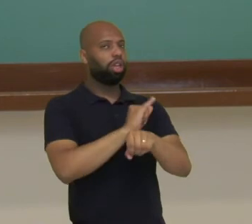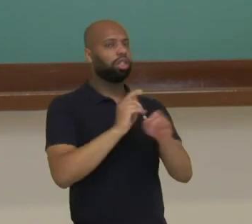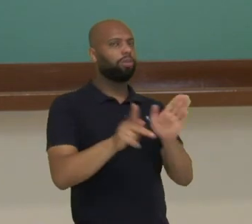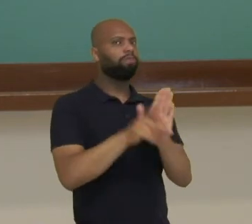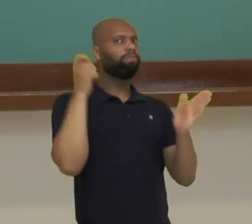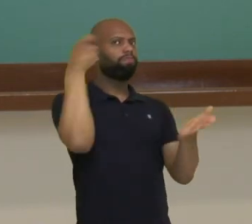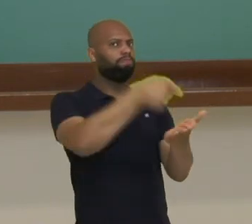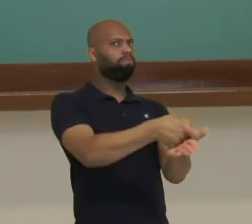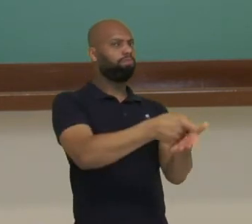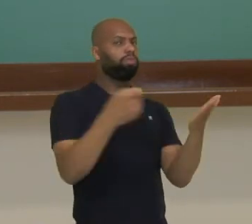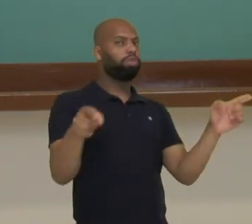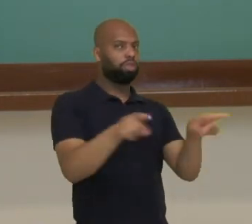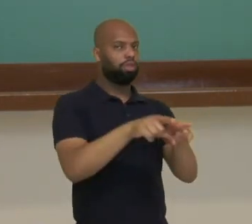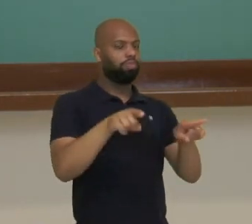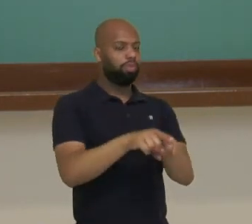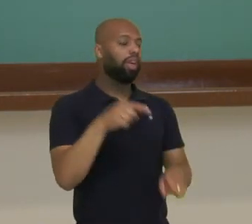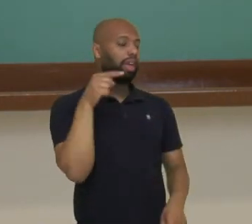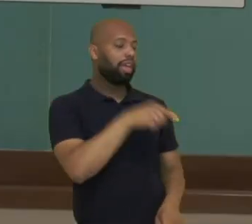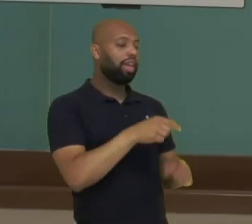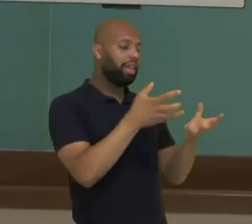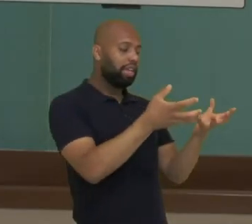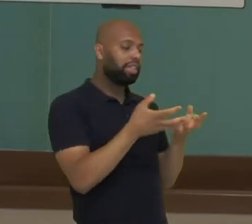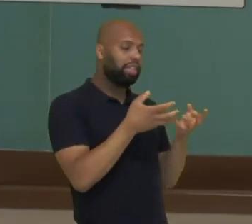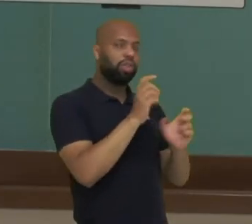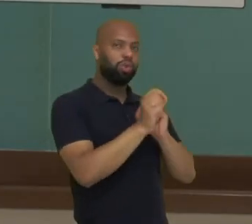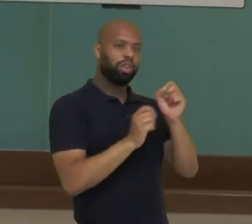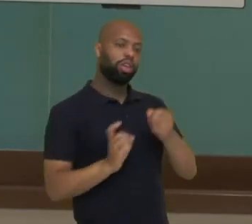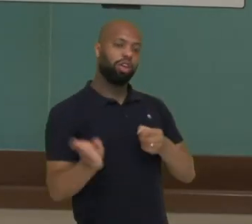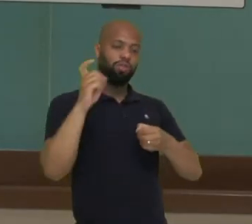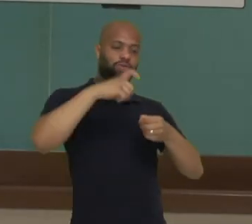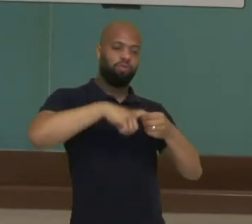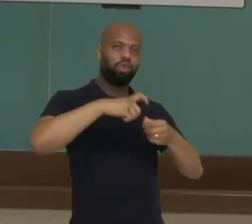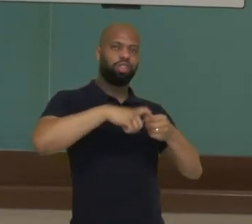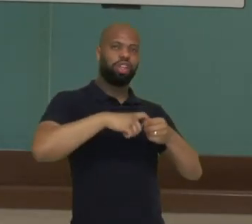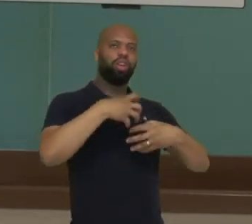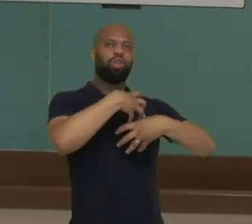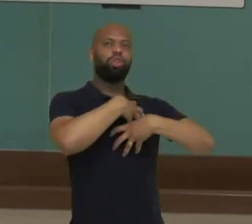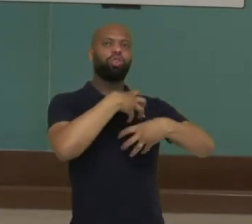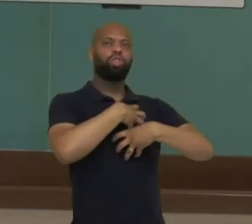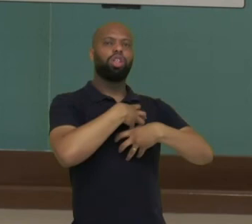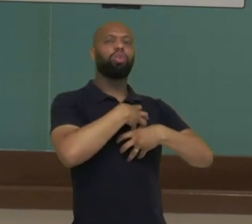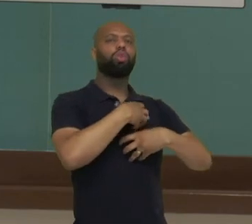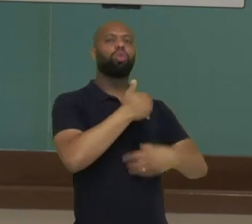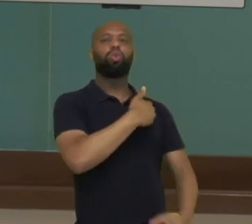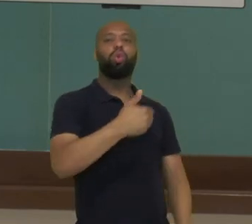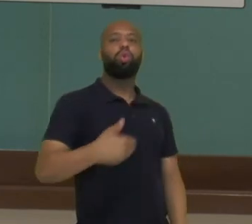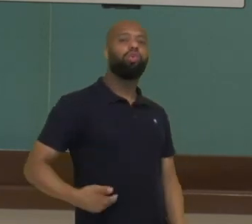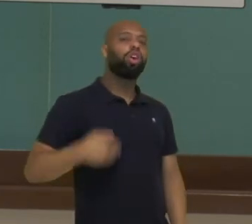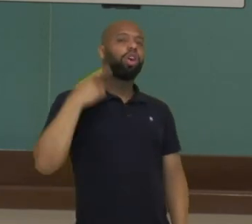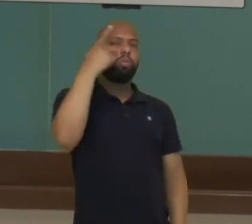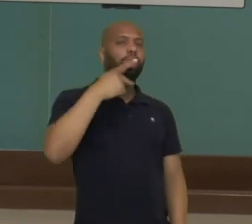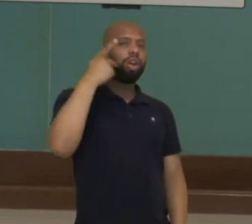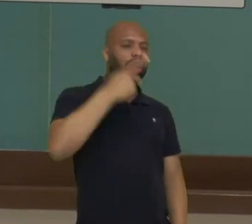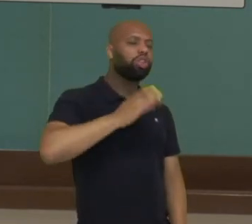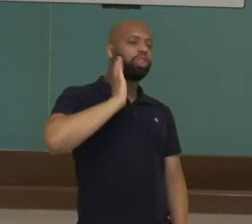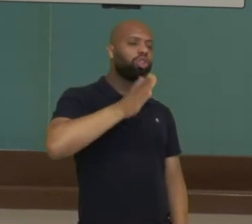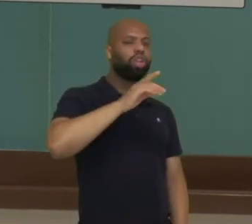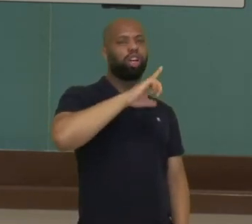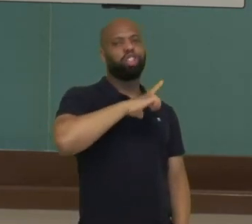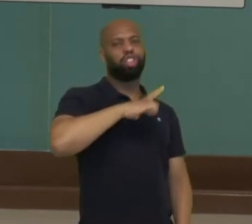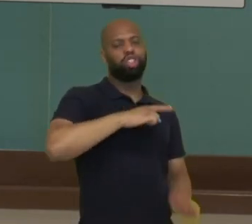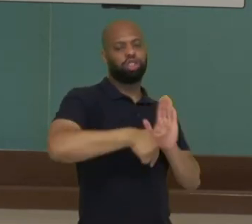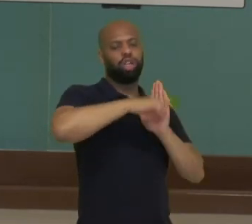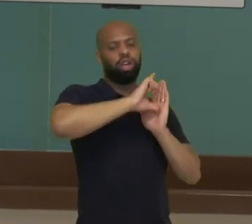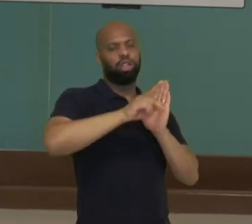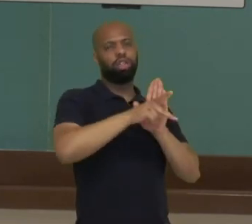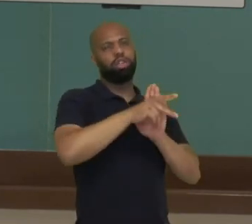autoridade. Eles gostariam de retornar muito a um modelo político que já era existente antes